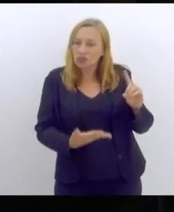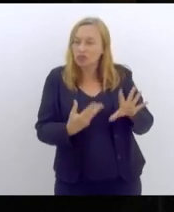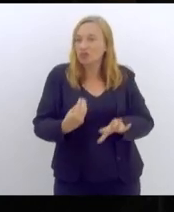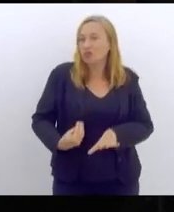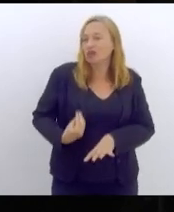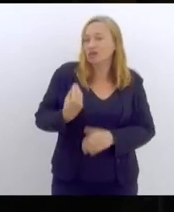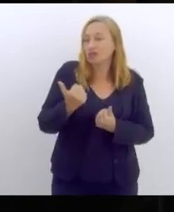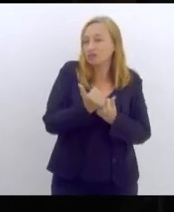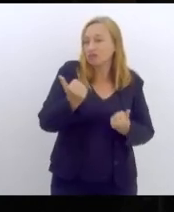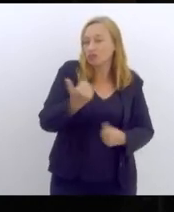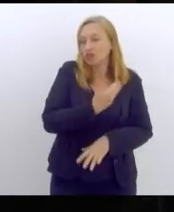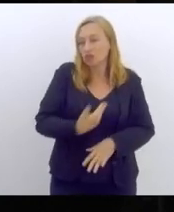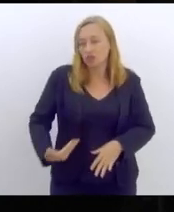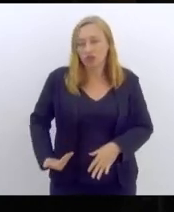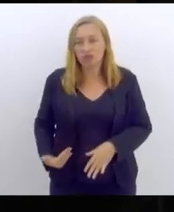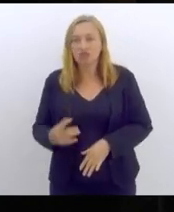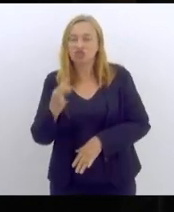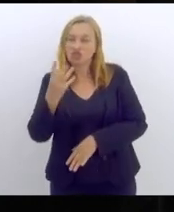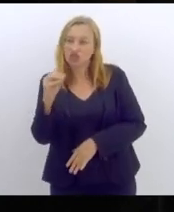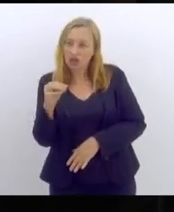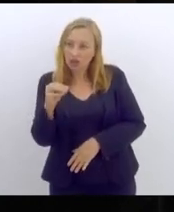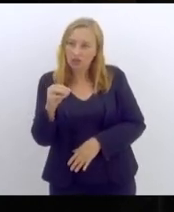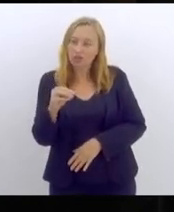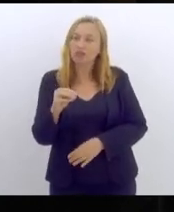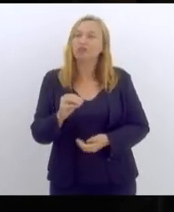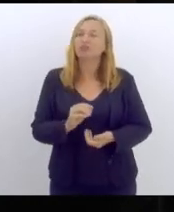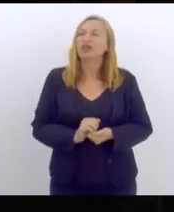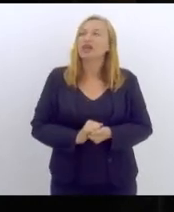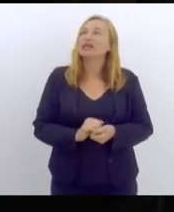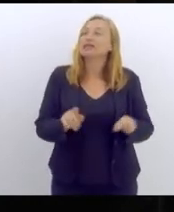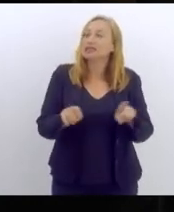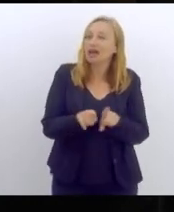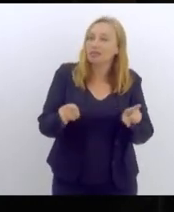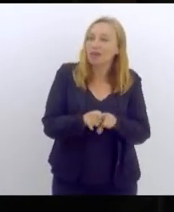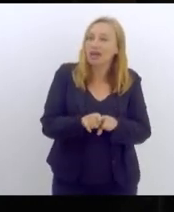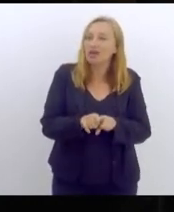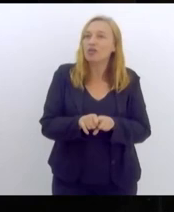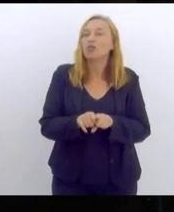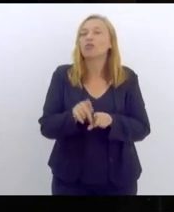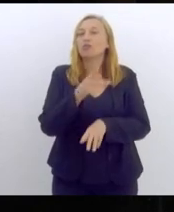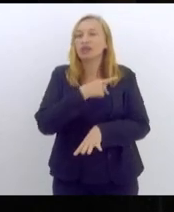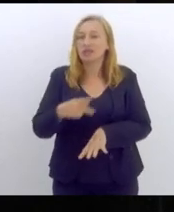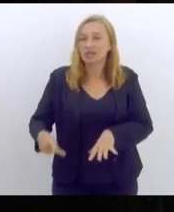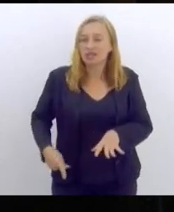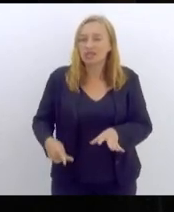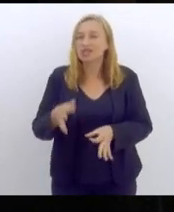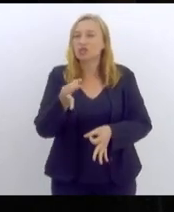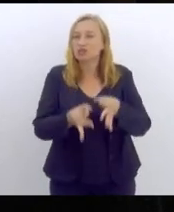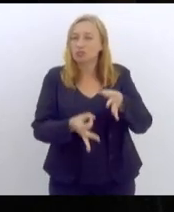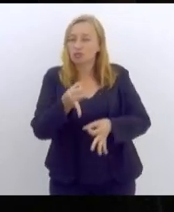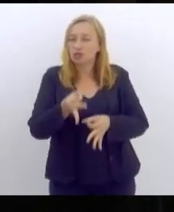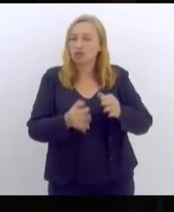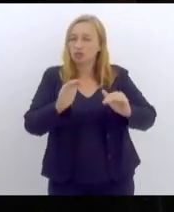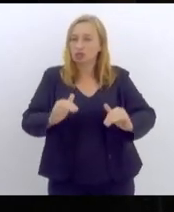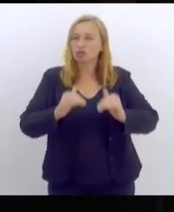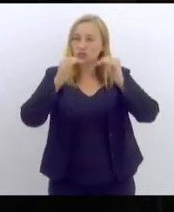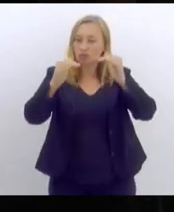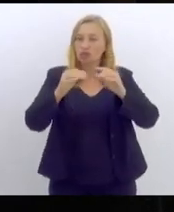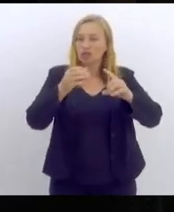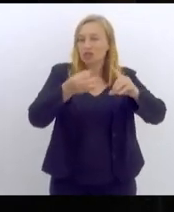do vice-governador Tiago Pampolha, também o presidente do Tribunal de Justiça, o